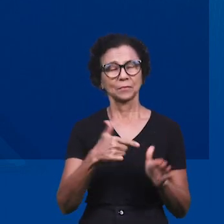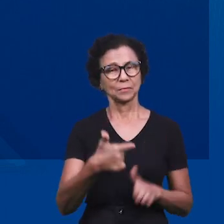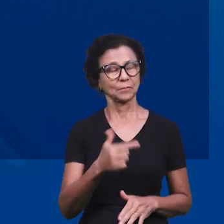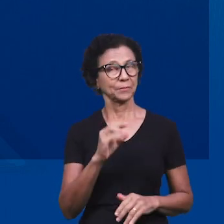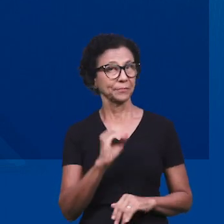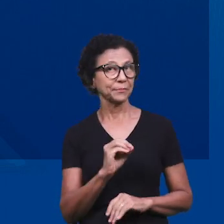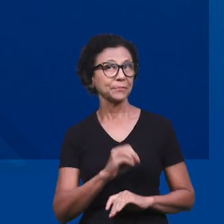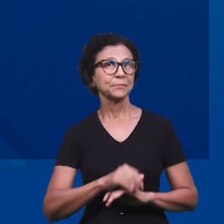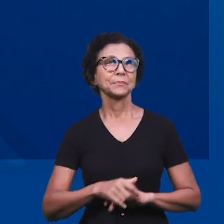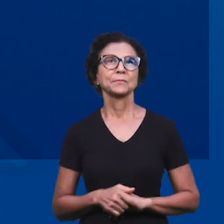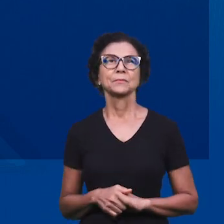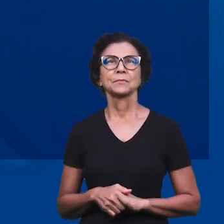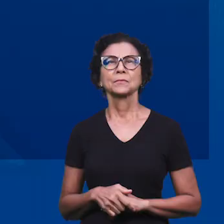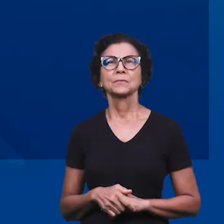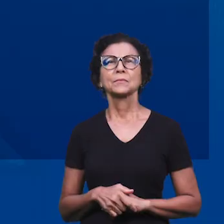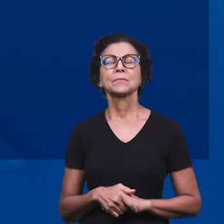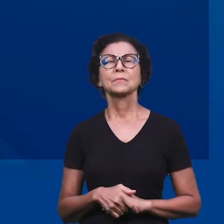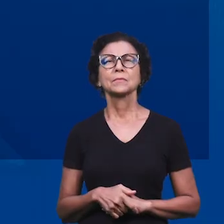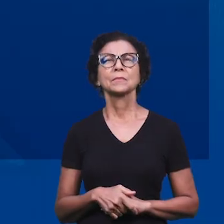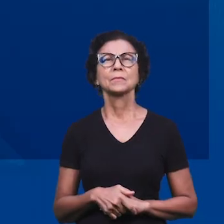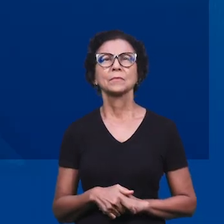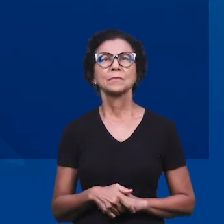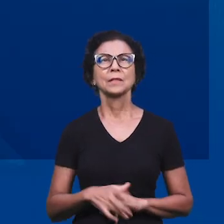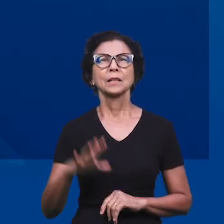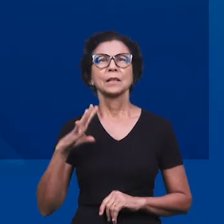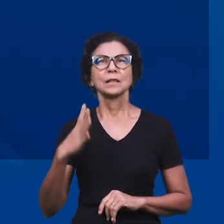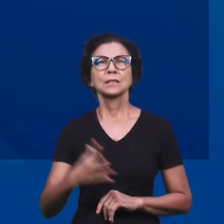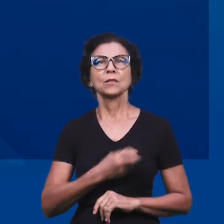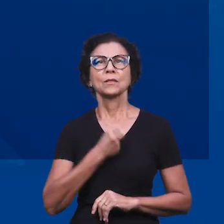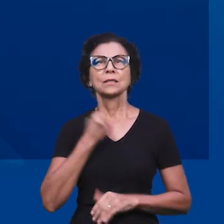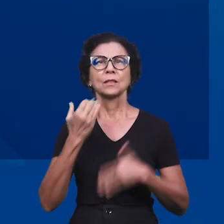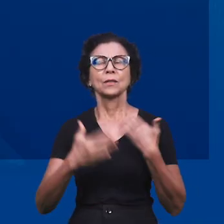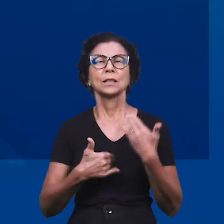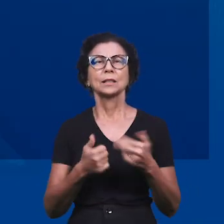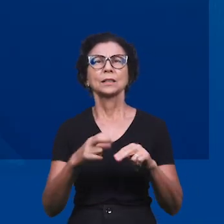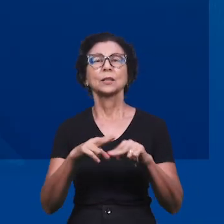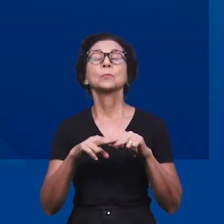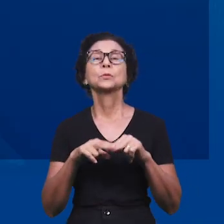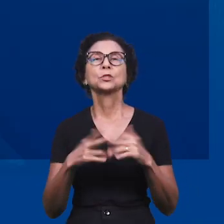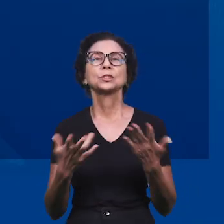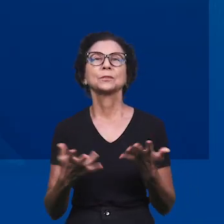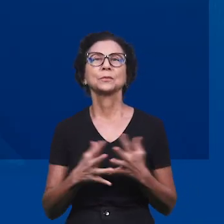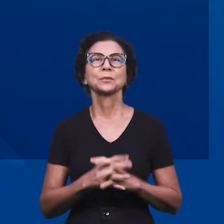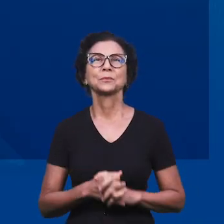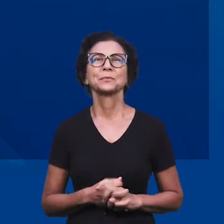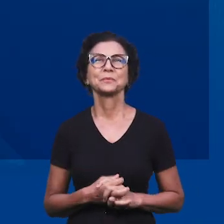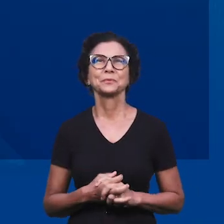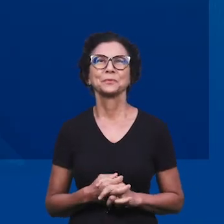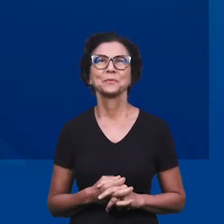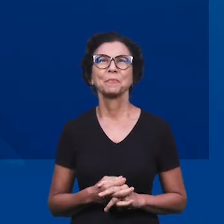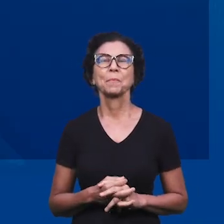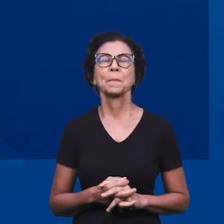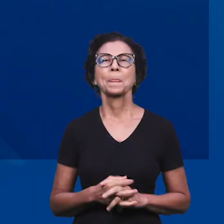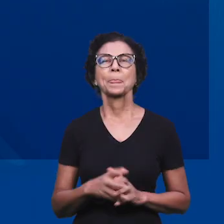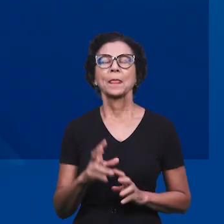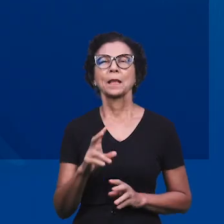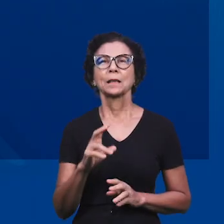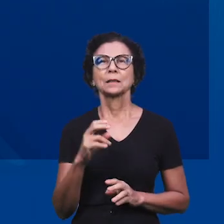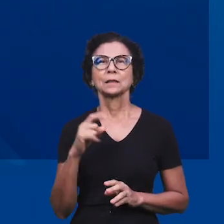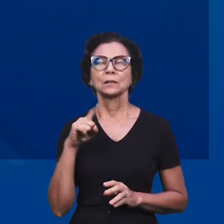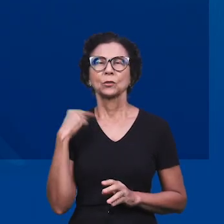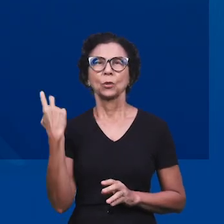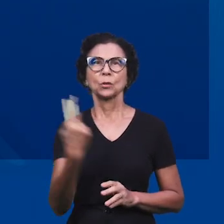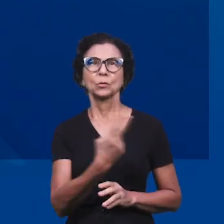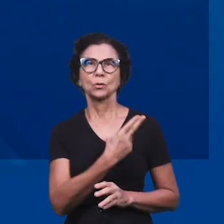salvación? Nuestra alegría es que nuestros nombres estén escritos en el libro de